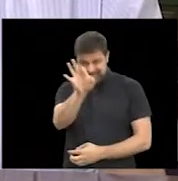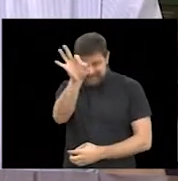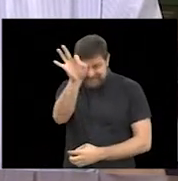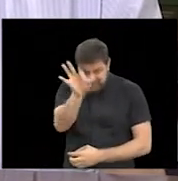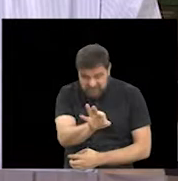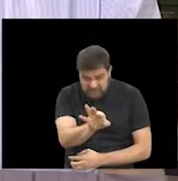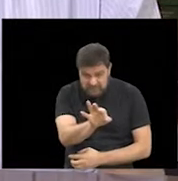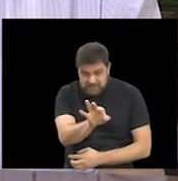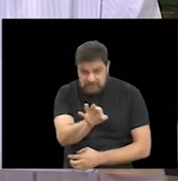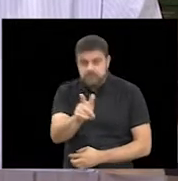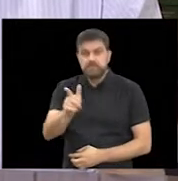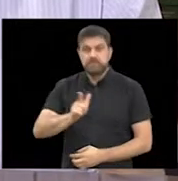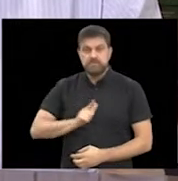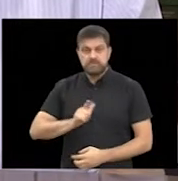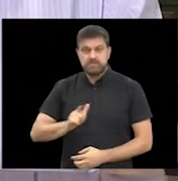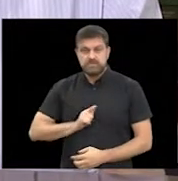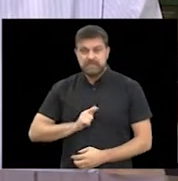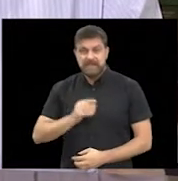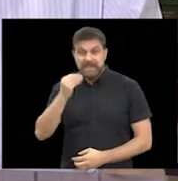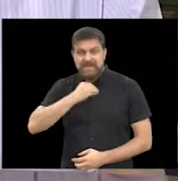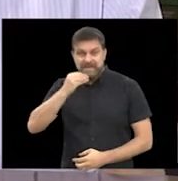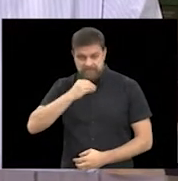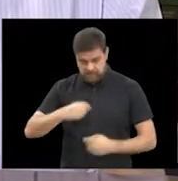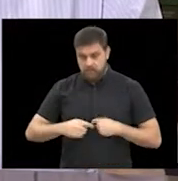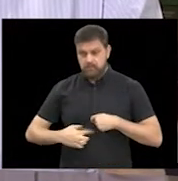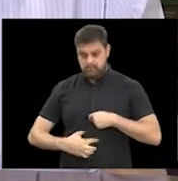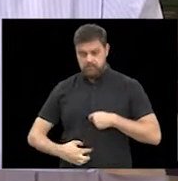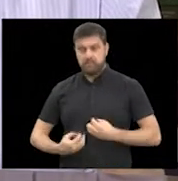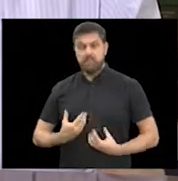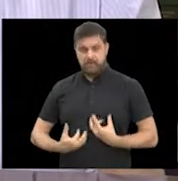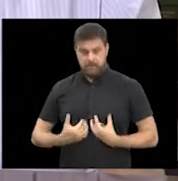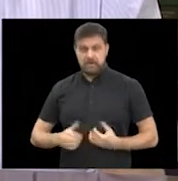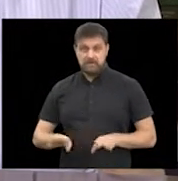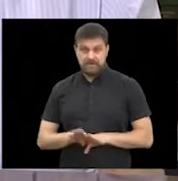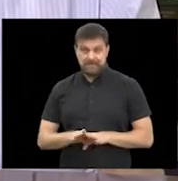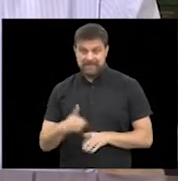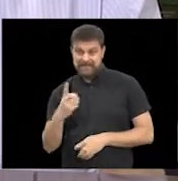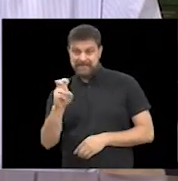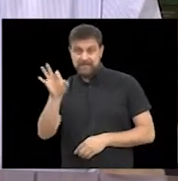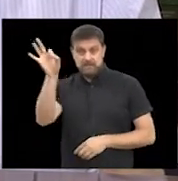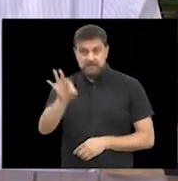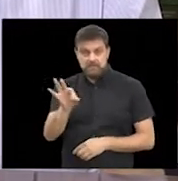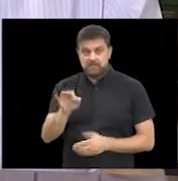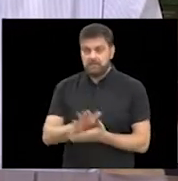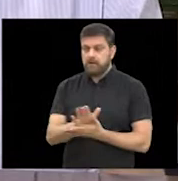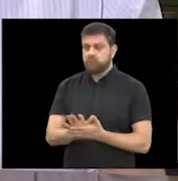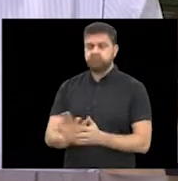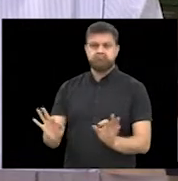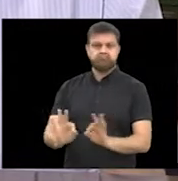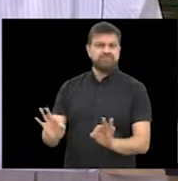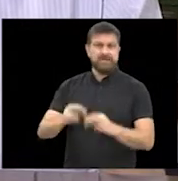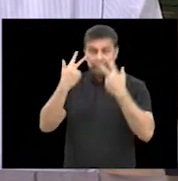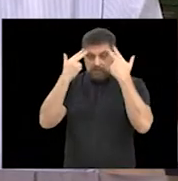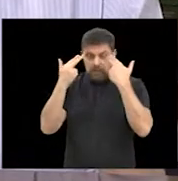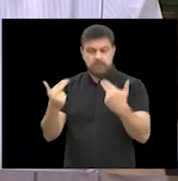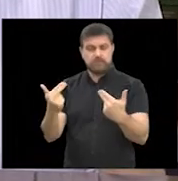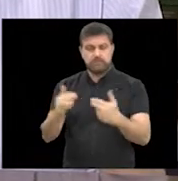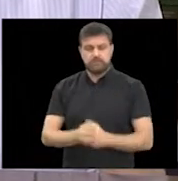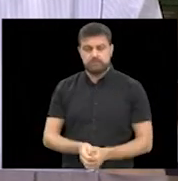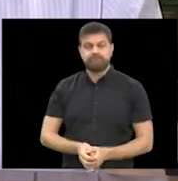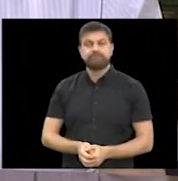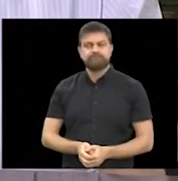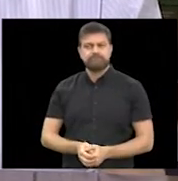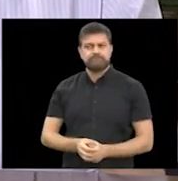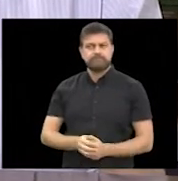85% das pessoas tinham gastrite leve e 15% eram normais. Então vejam, o que